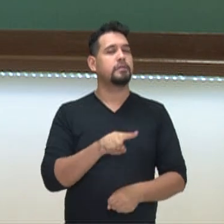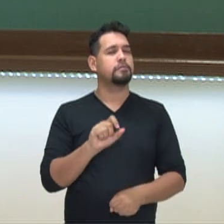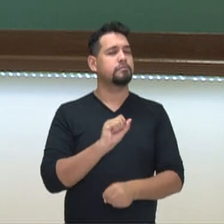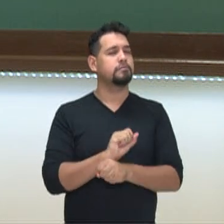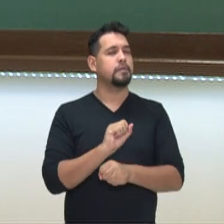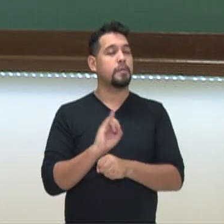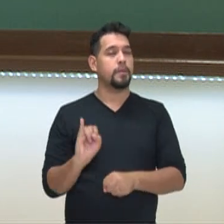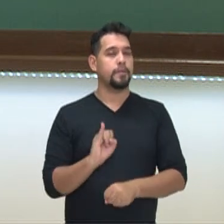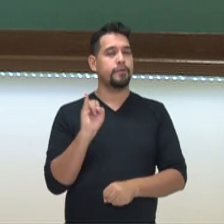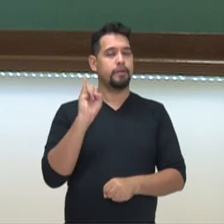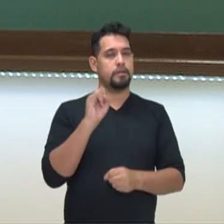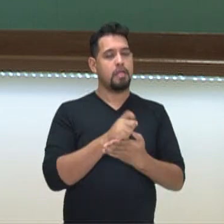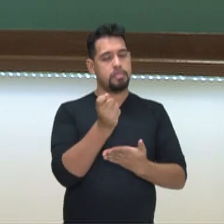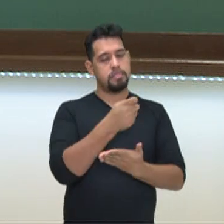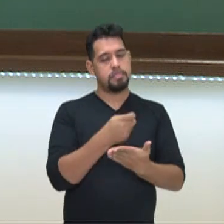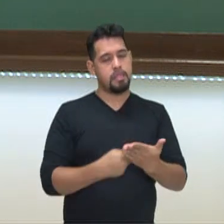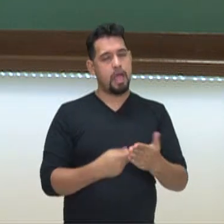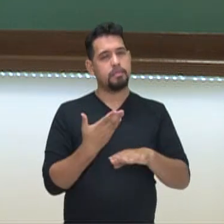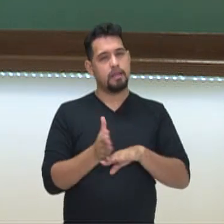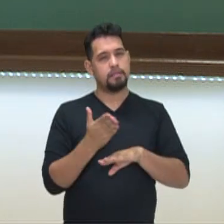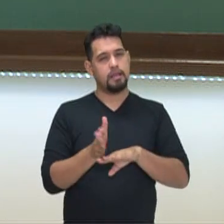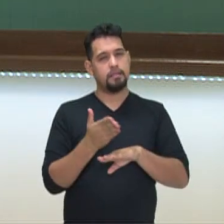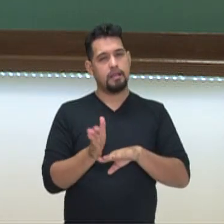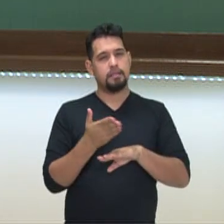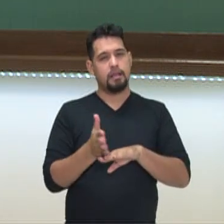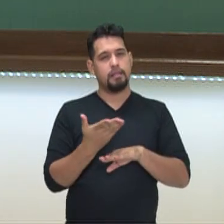tempo significativo escrevendo e treinando a